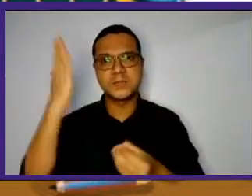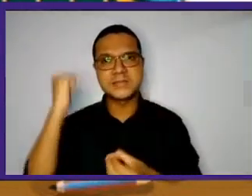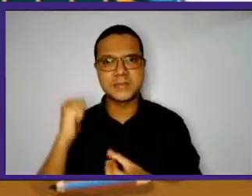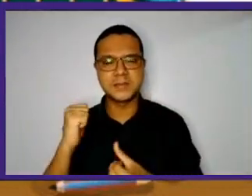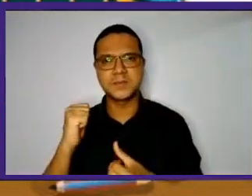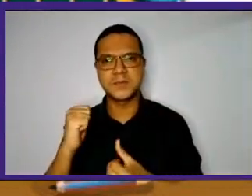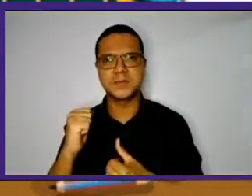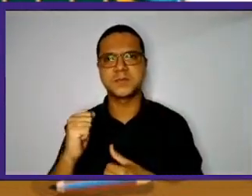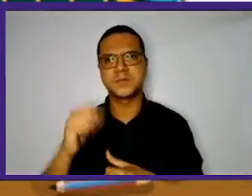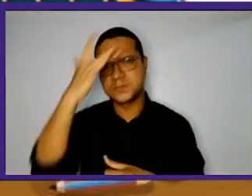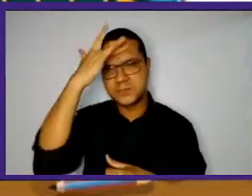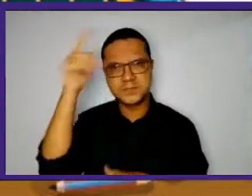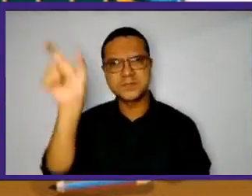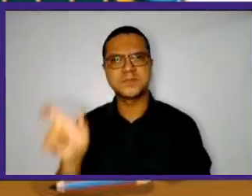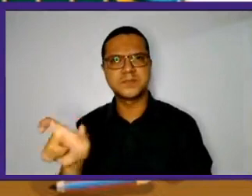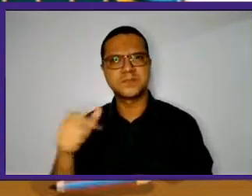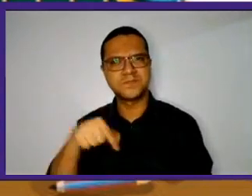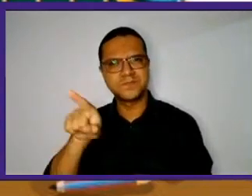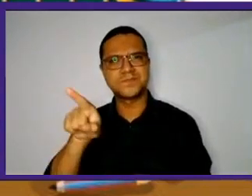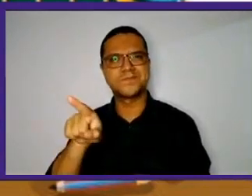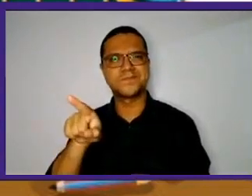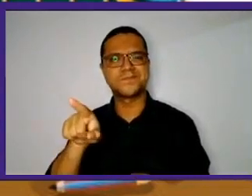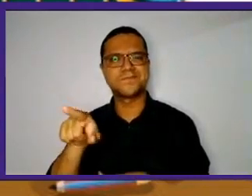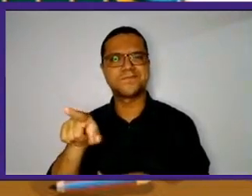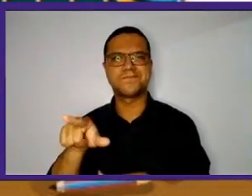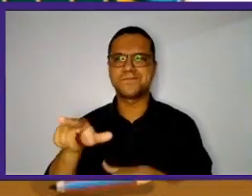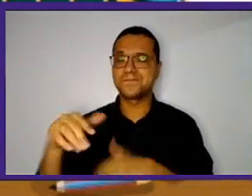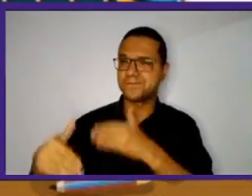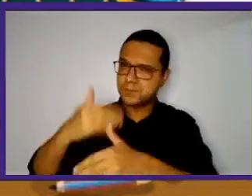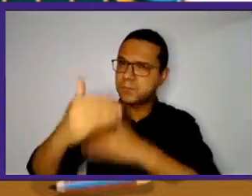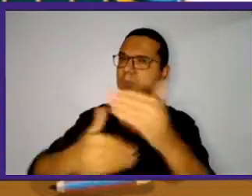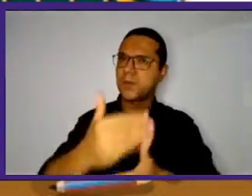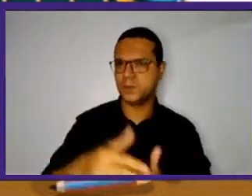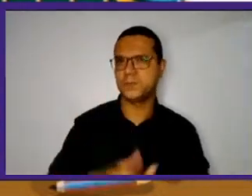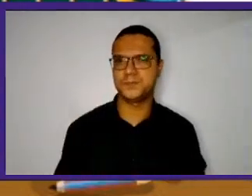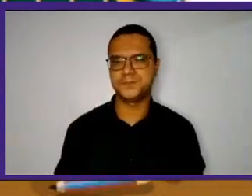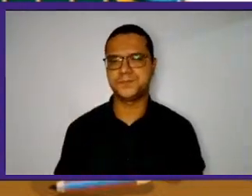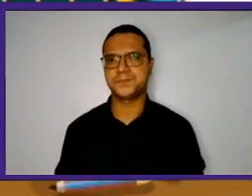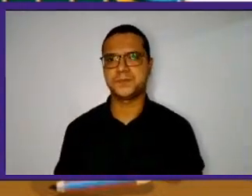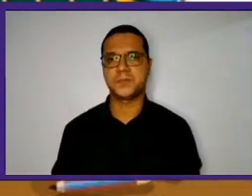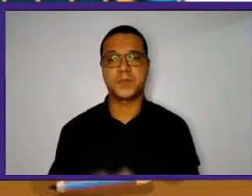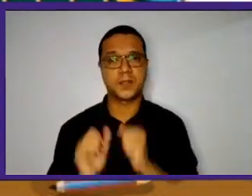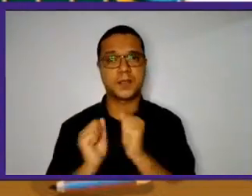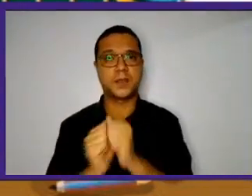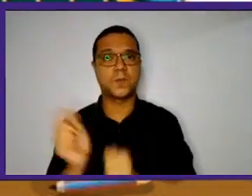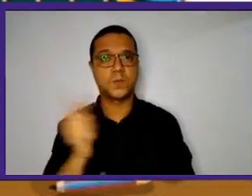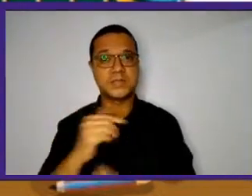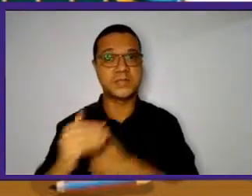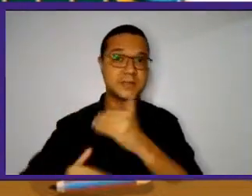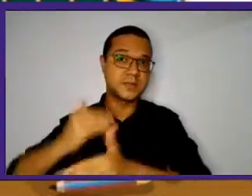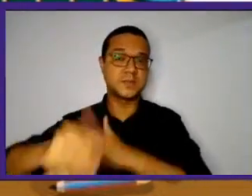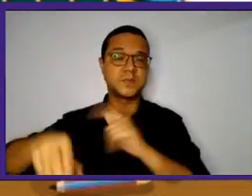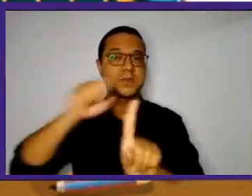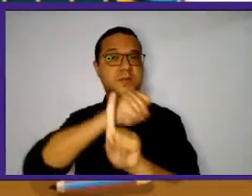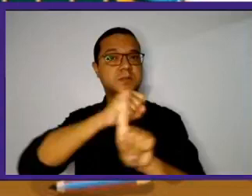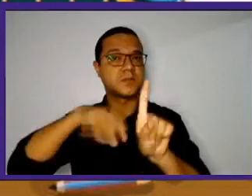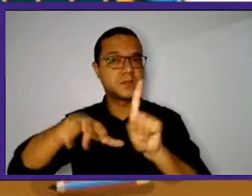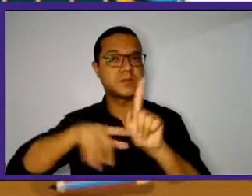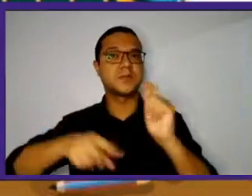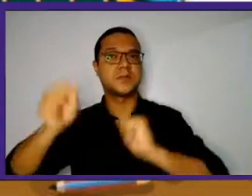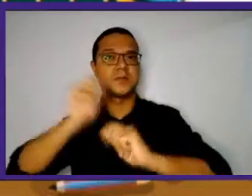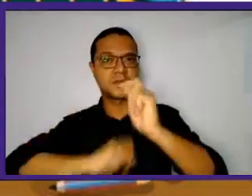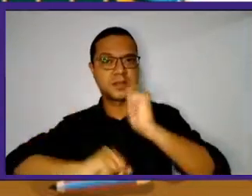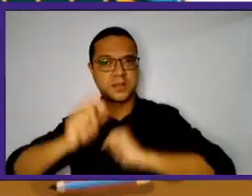e trata de se desenvolver. E com esse desenvolvimento social,